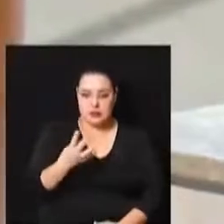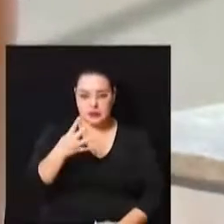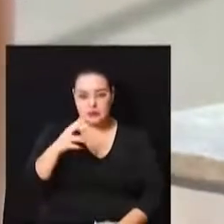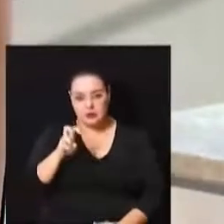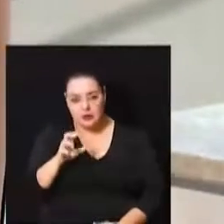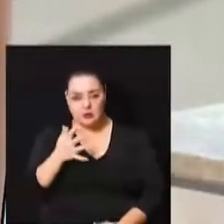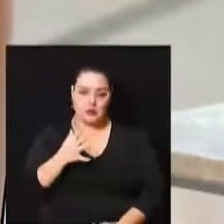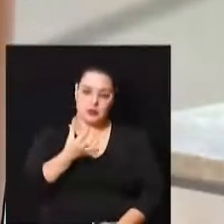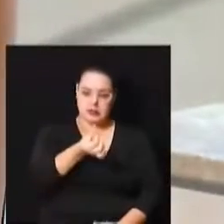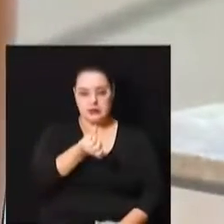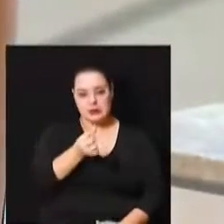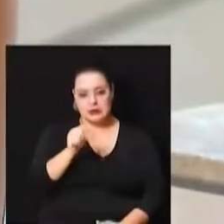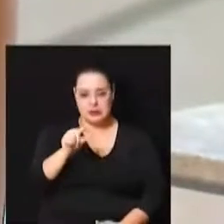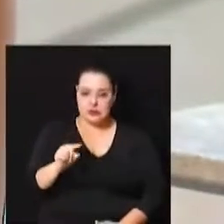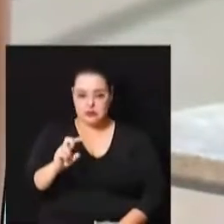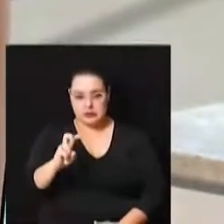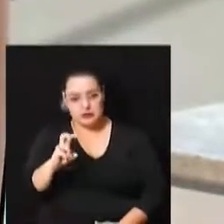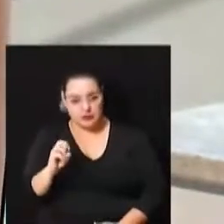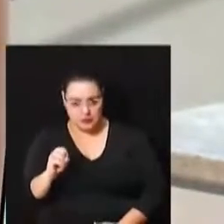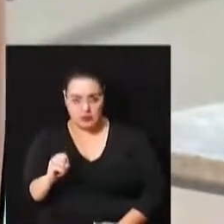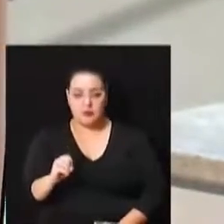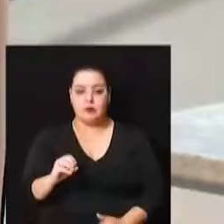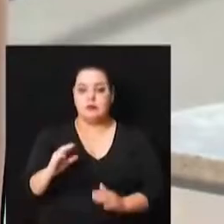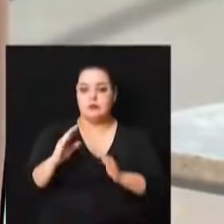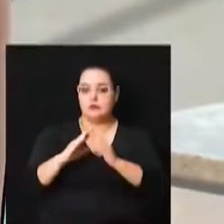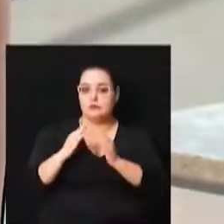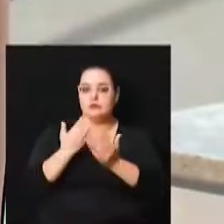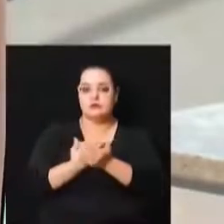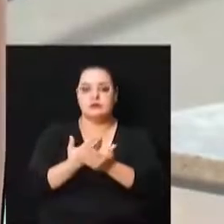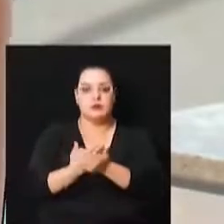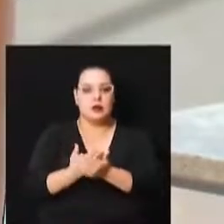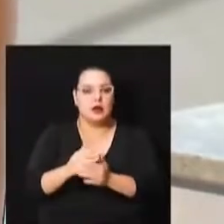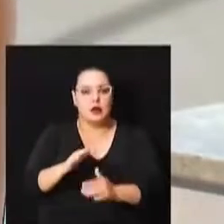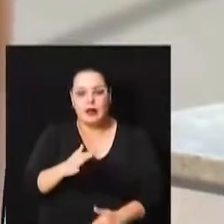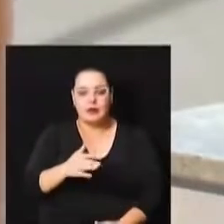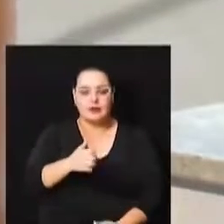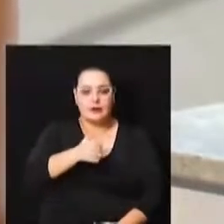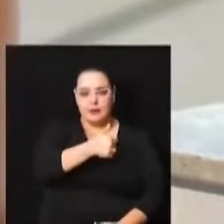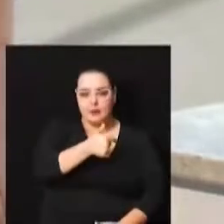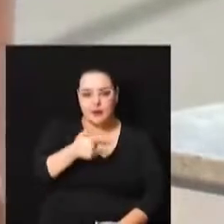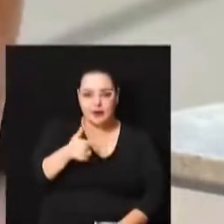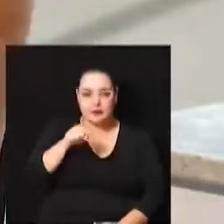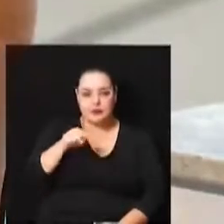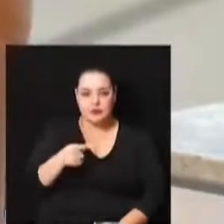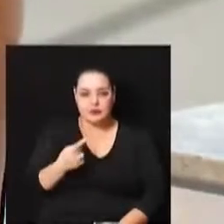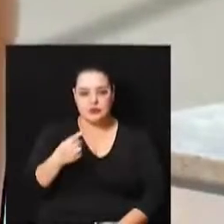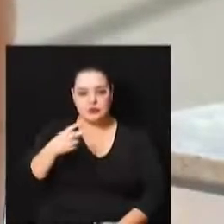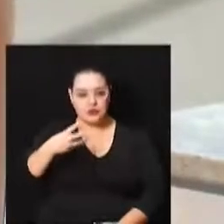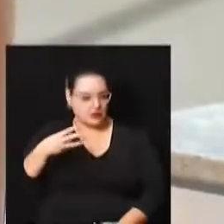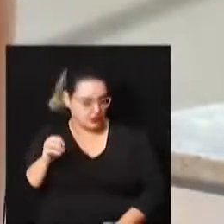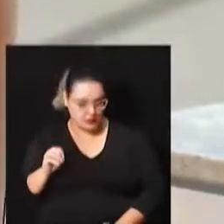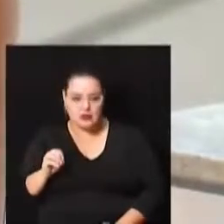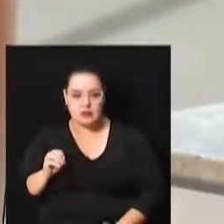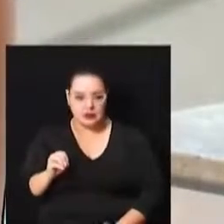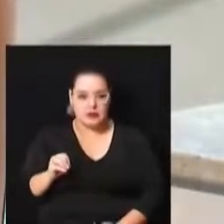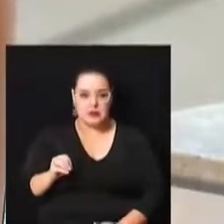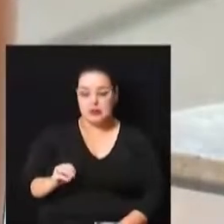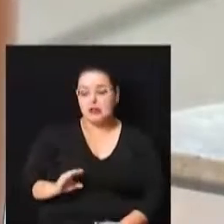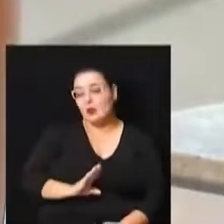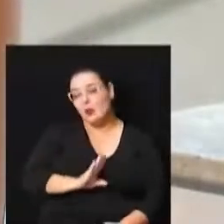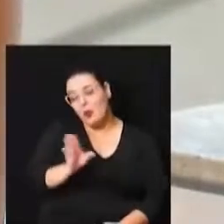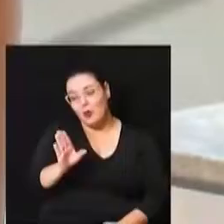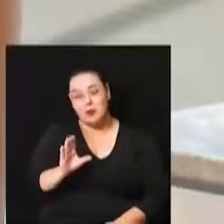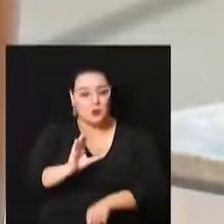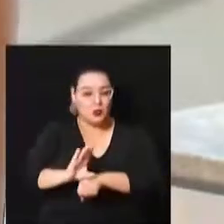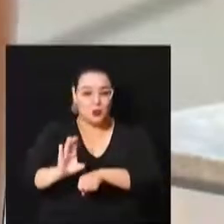6h45, 6h50. Ficava na escola até 12h30, 1h15, saía correndo para ir para os estágios do curso técnico